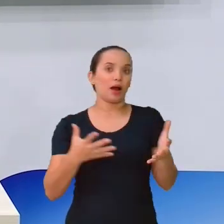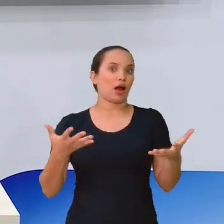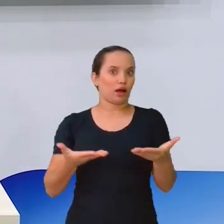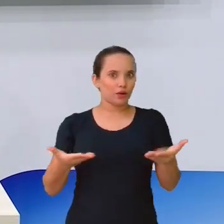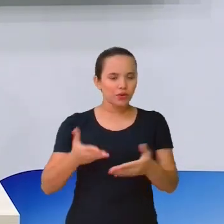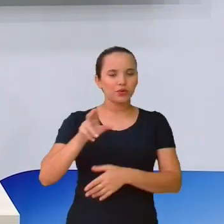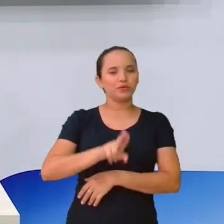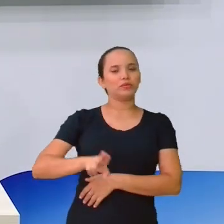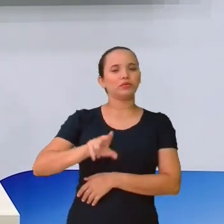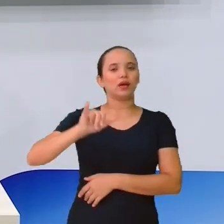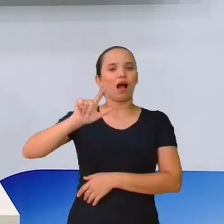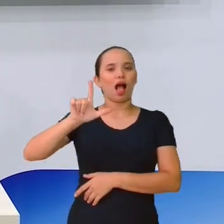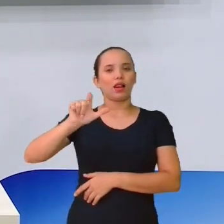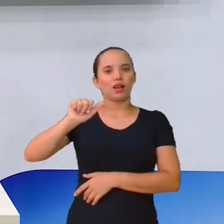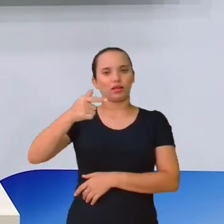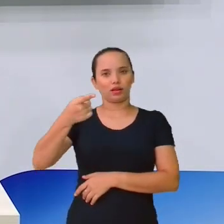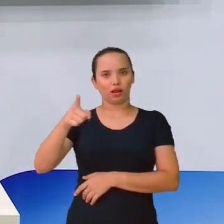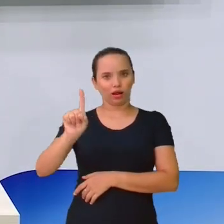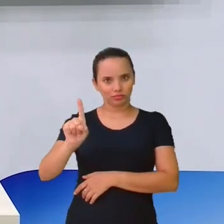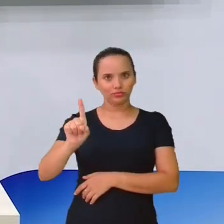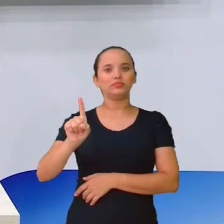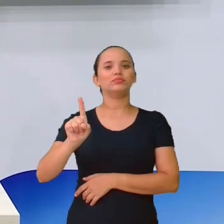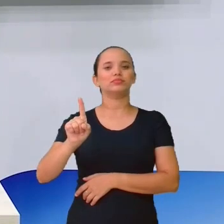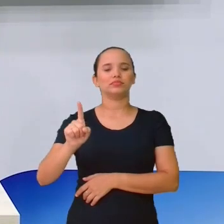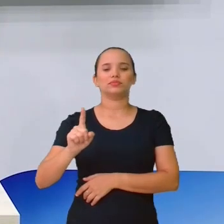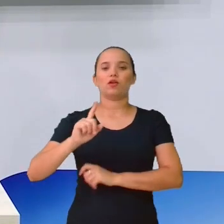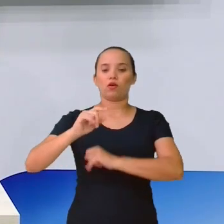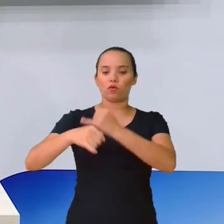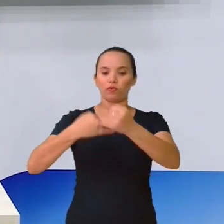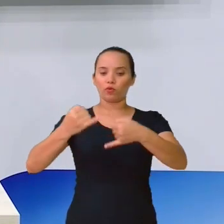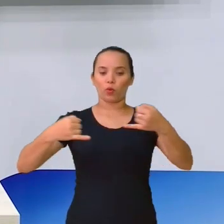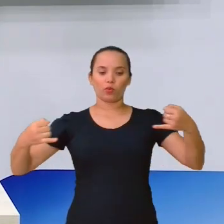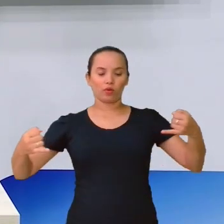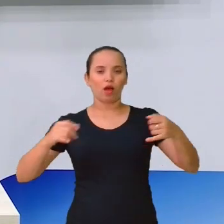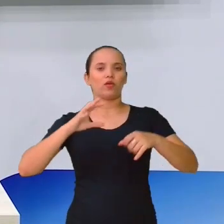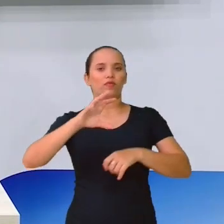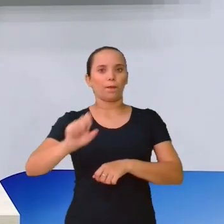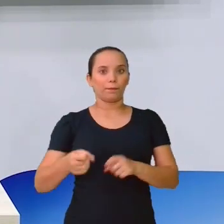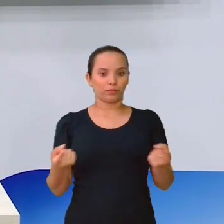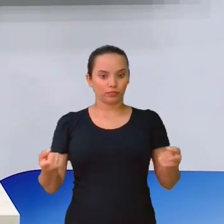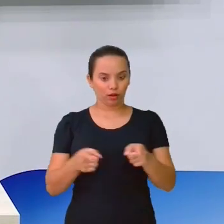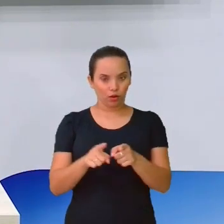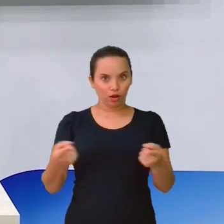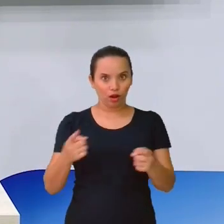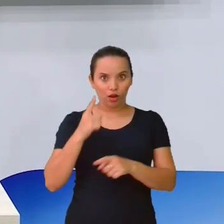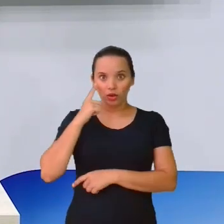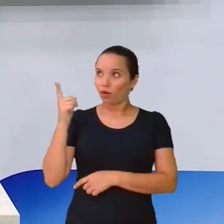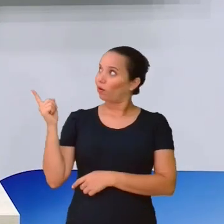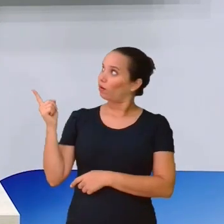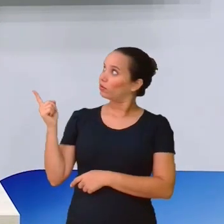lã aqui. Pega o palitinho de churrasco, ó. E vem dar